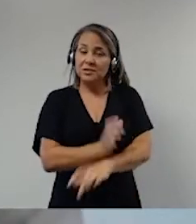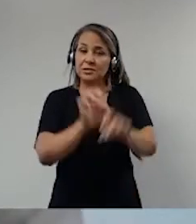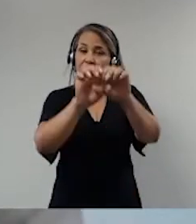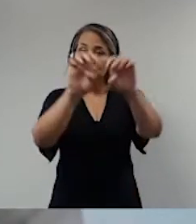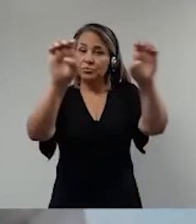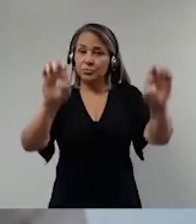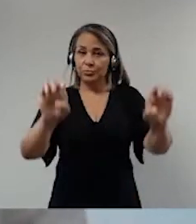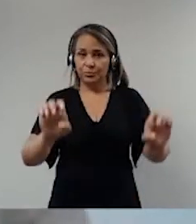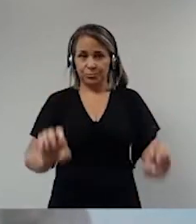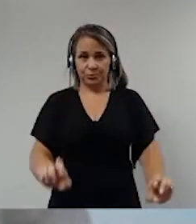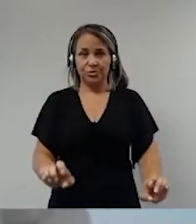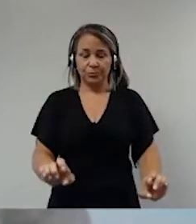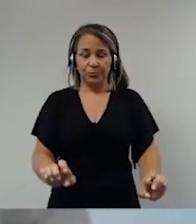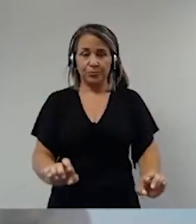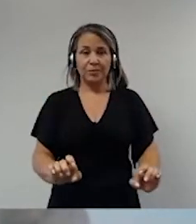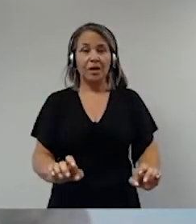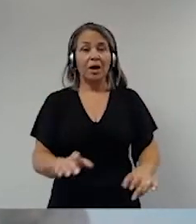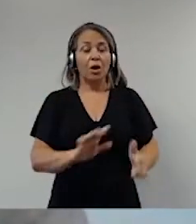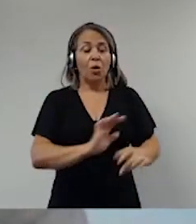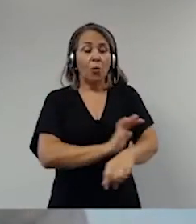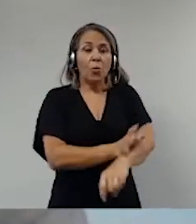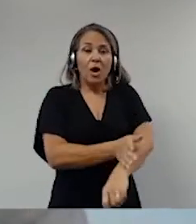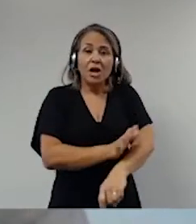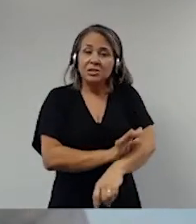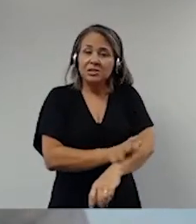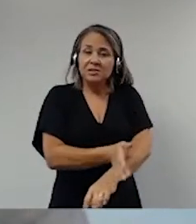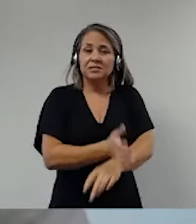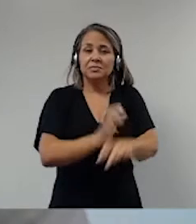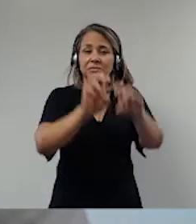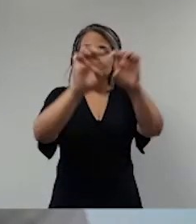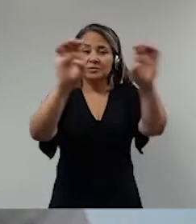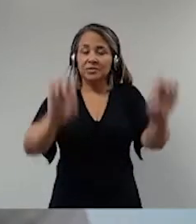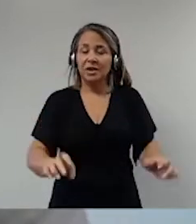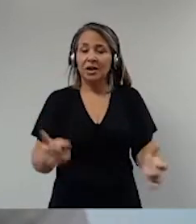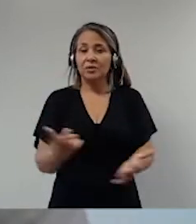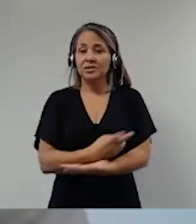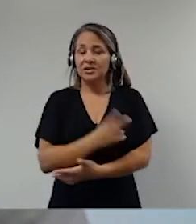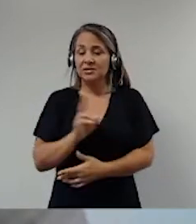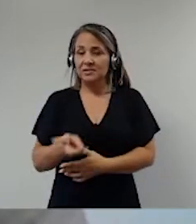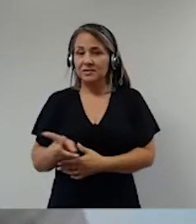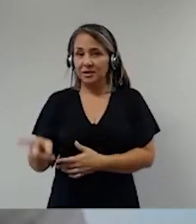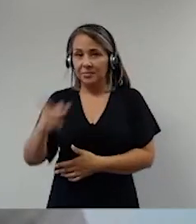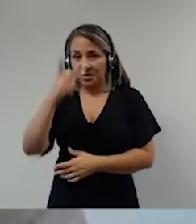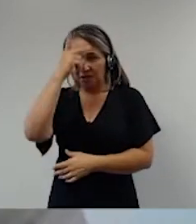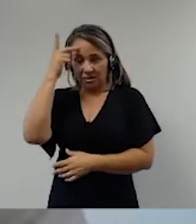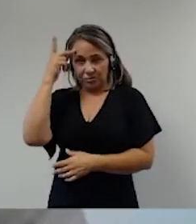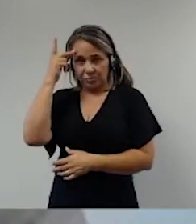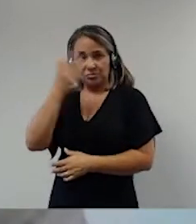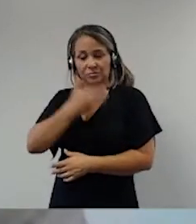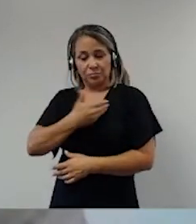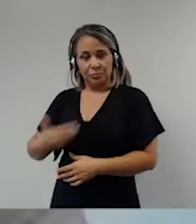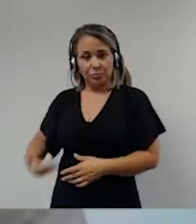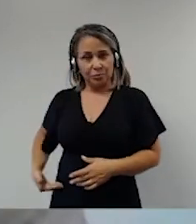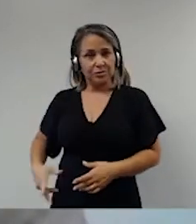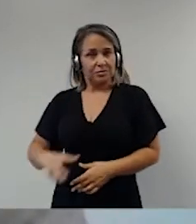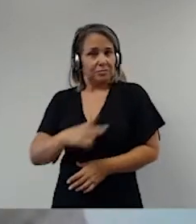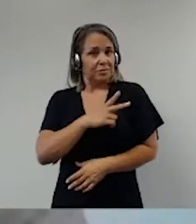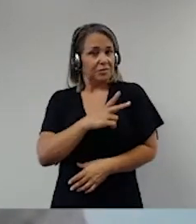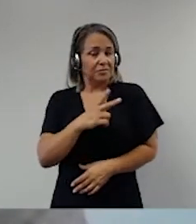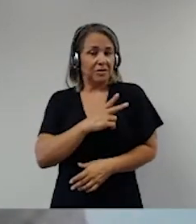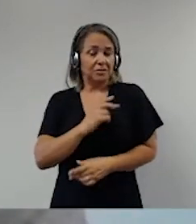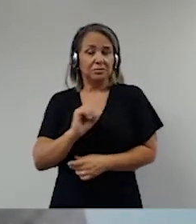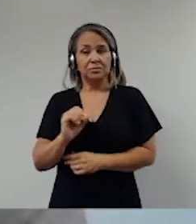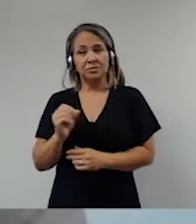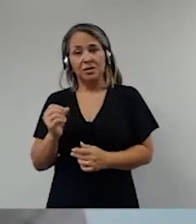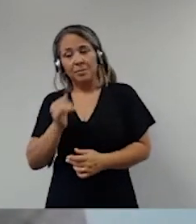estrutural. O racismo estrutural ocorre todas as vezes que agentes públicos e privados, ou